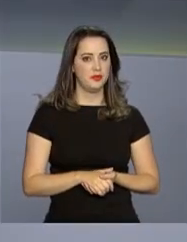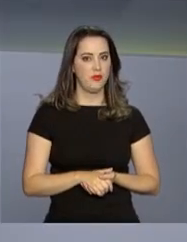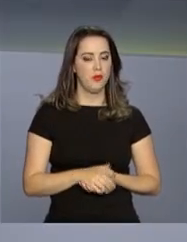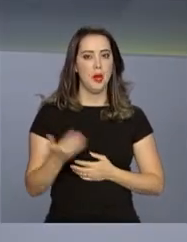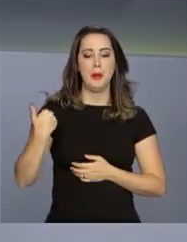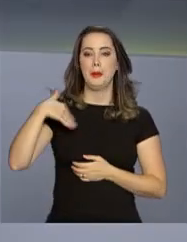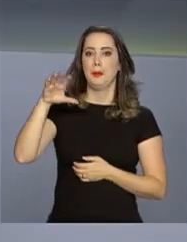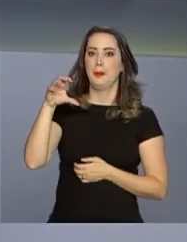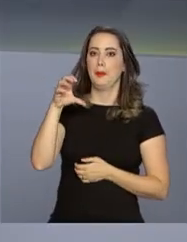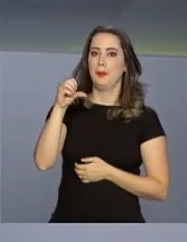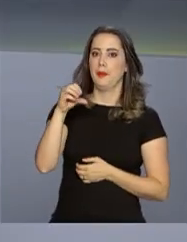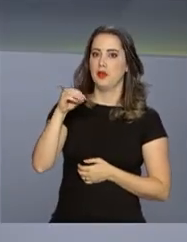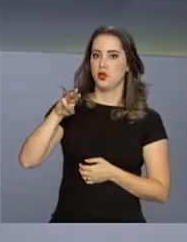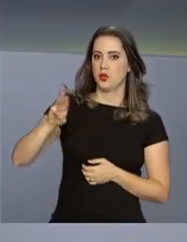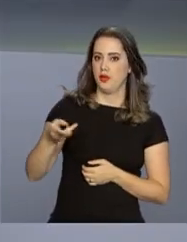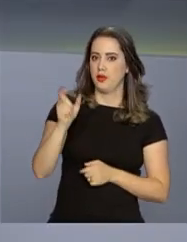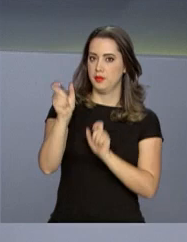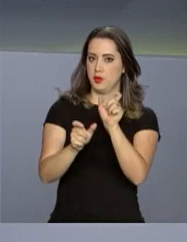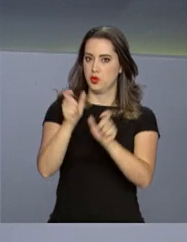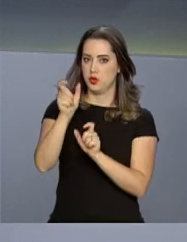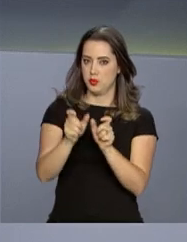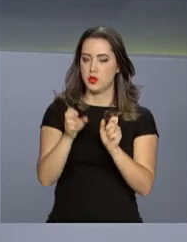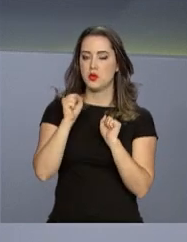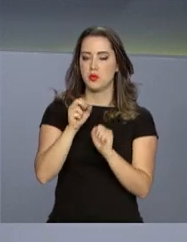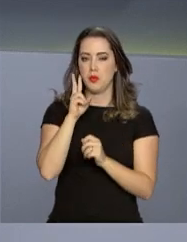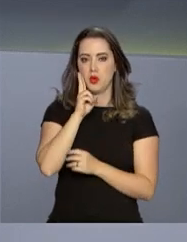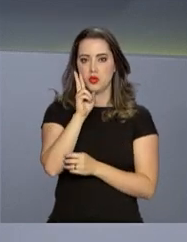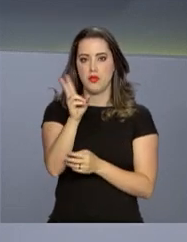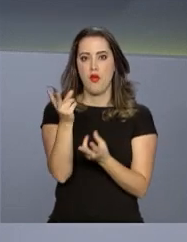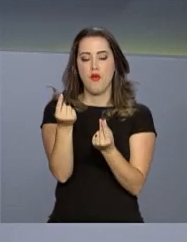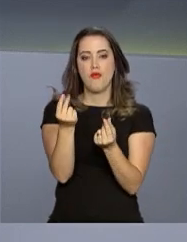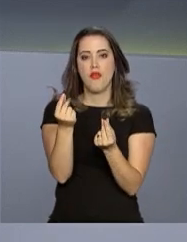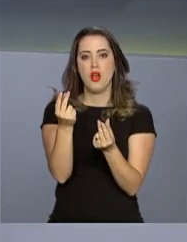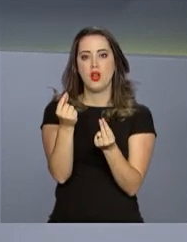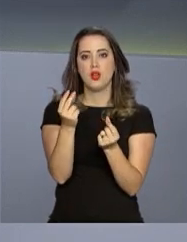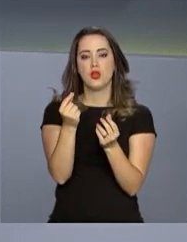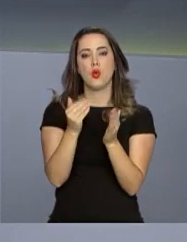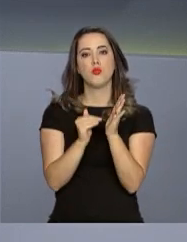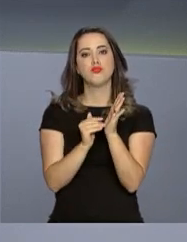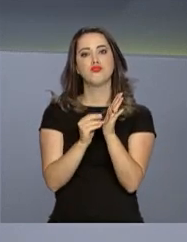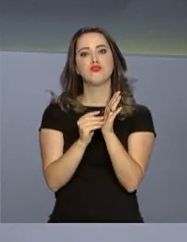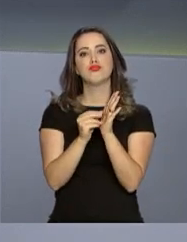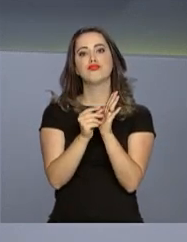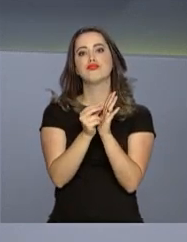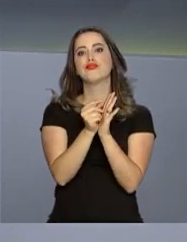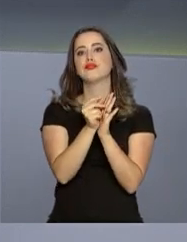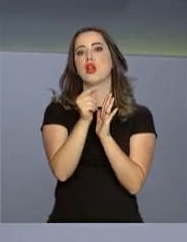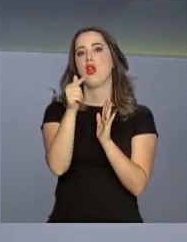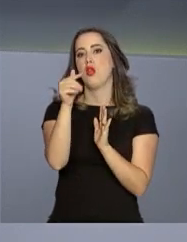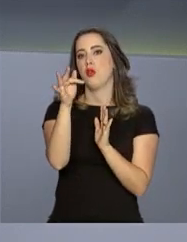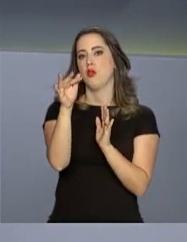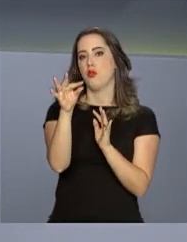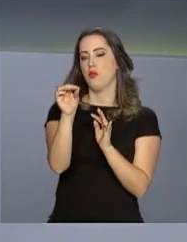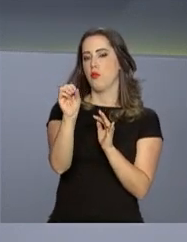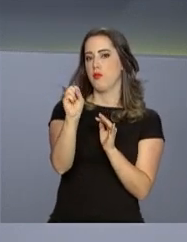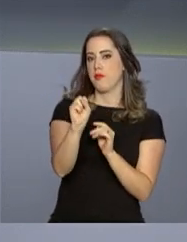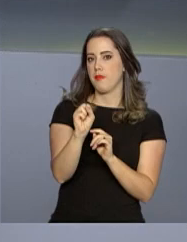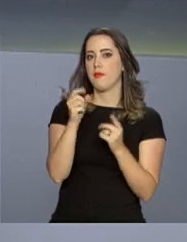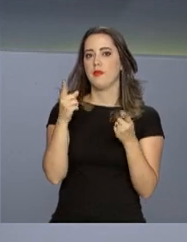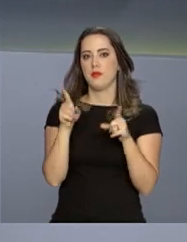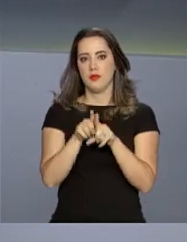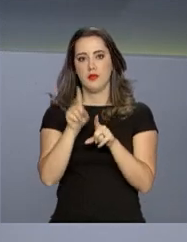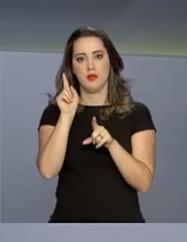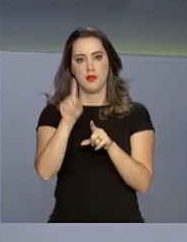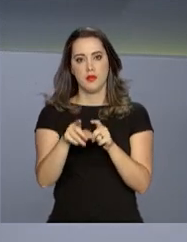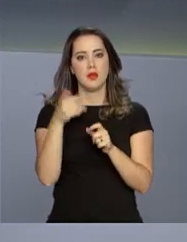milhões de trabalhadores já podem conferir o valor recebido pelo rendimento do fgts o fundo de garantia do tempo de